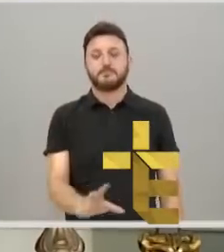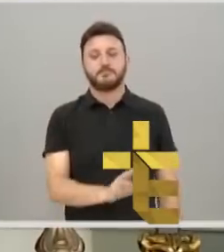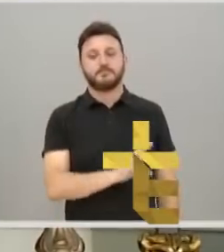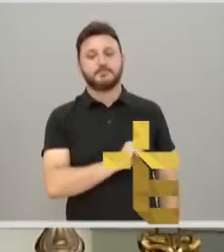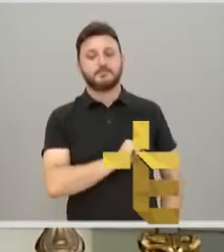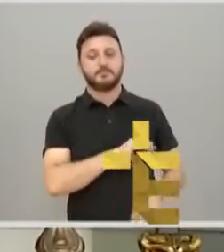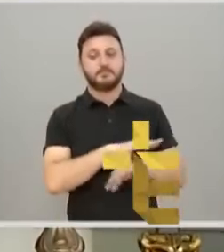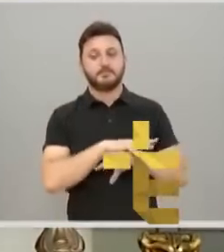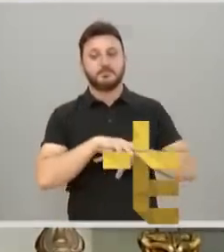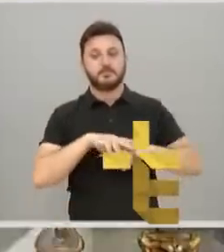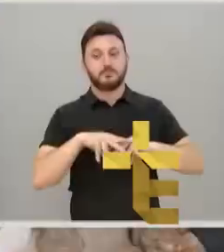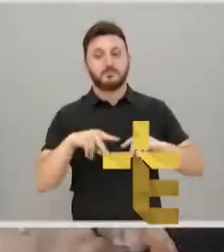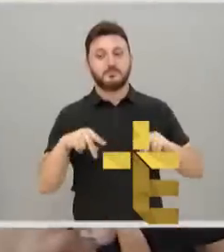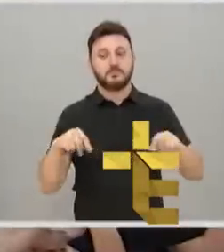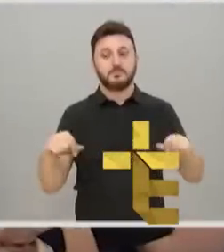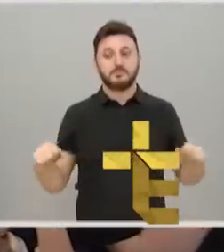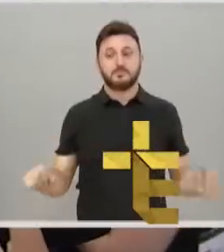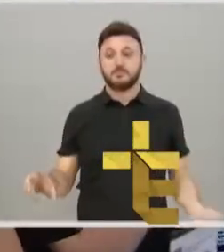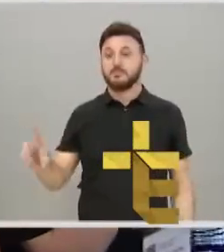amor me